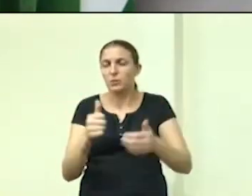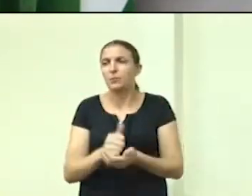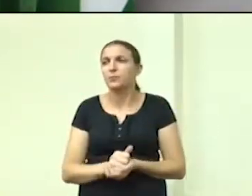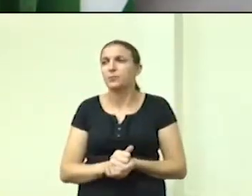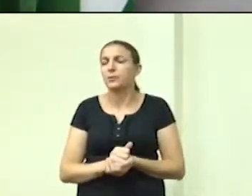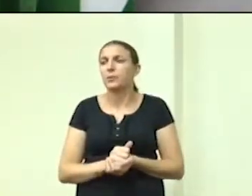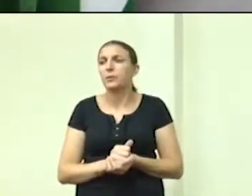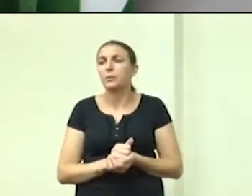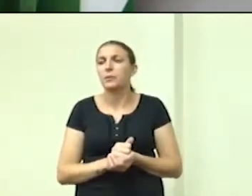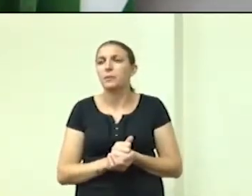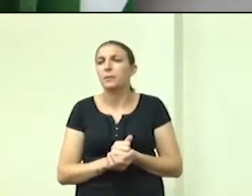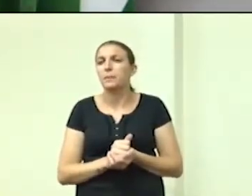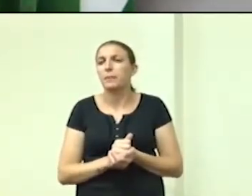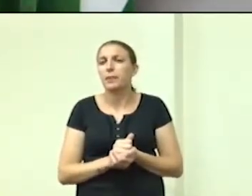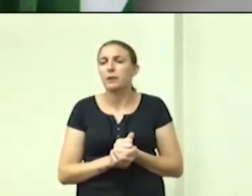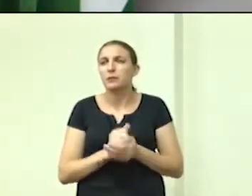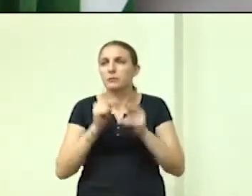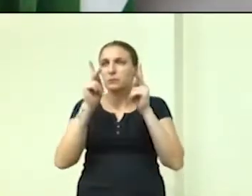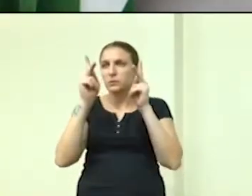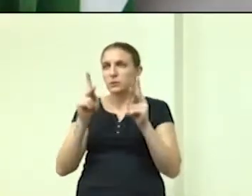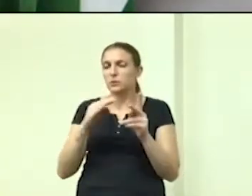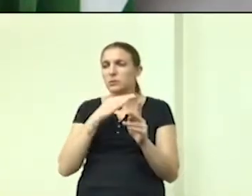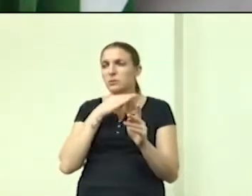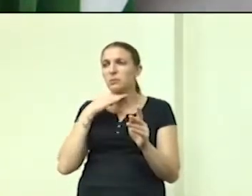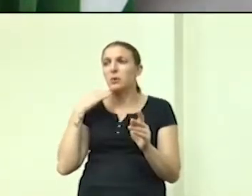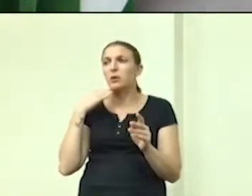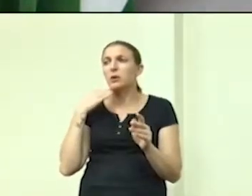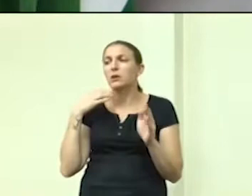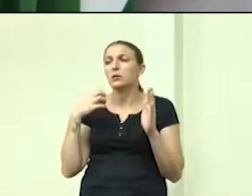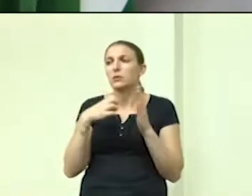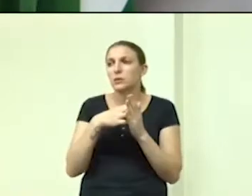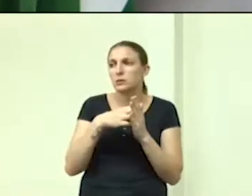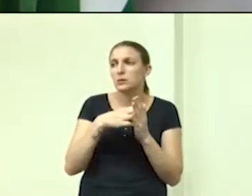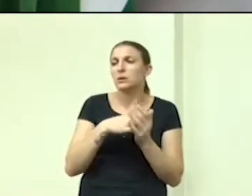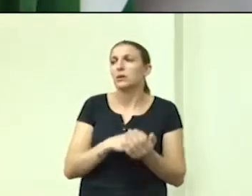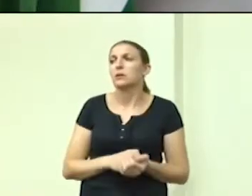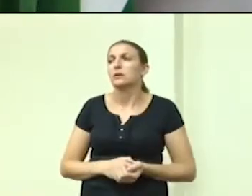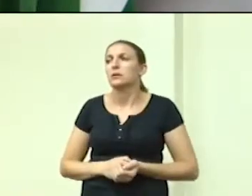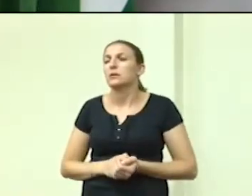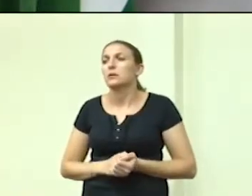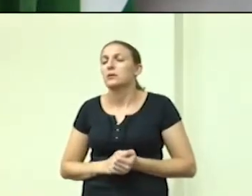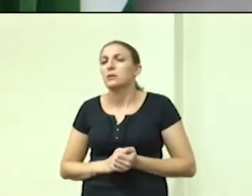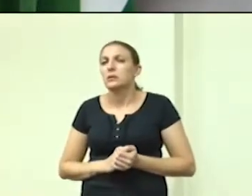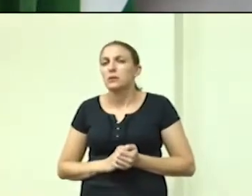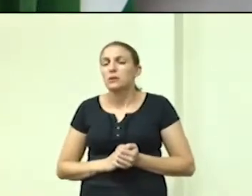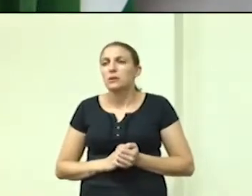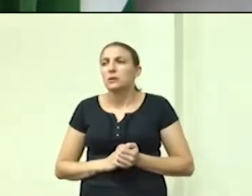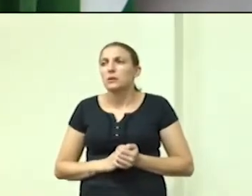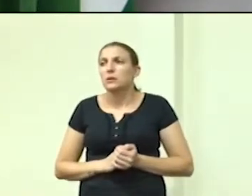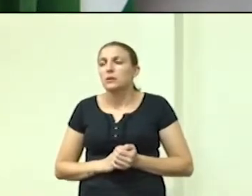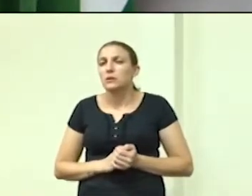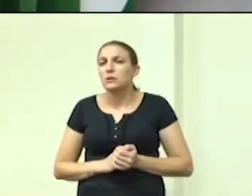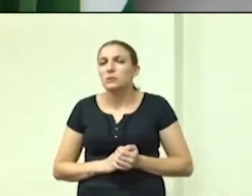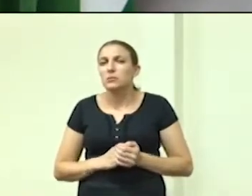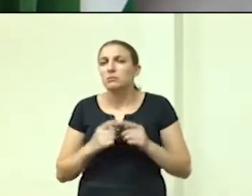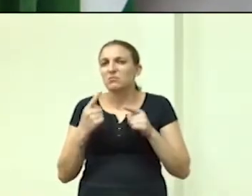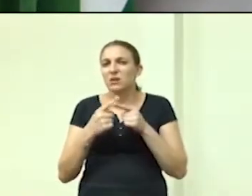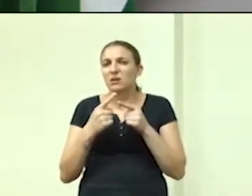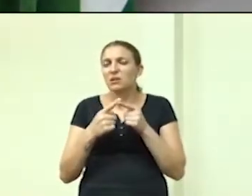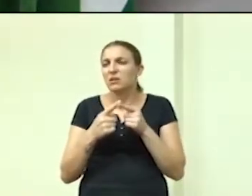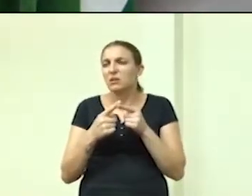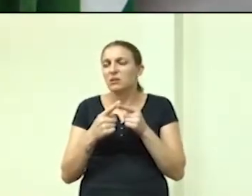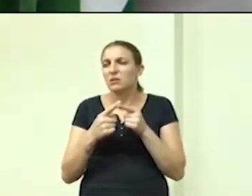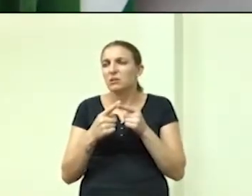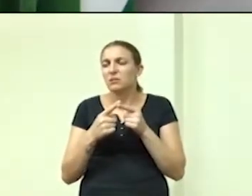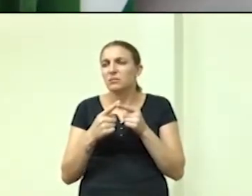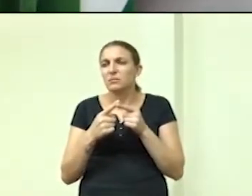para aquelas vítimas, para não cair no esquecimento, porque é a maior tragédia da cidade de Erechim. As pessoas nem foram condenadas ainda, porque a justiça é